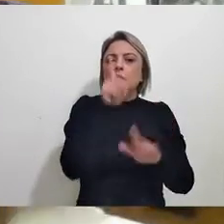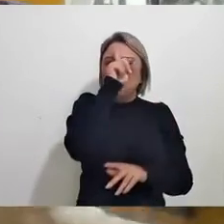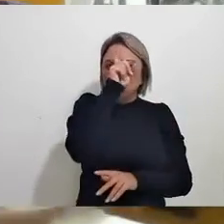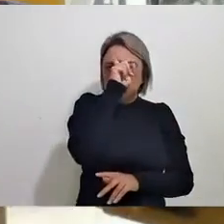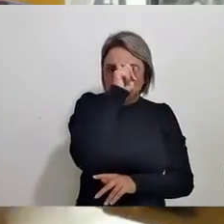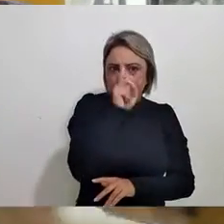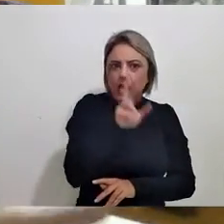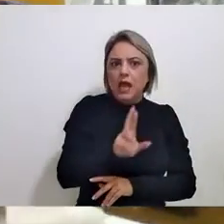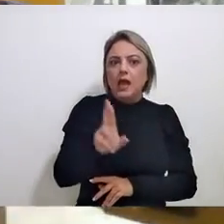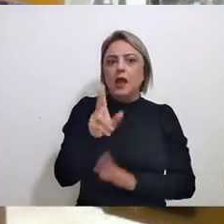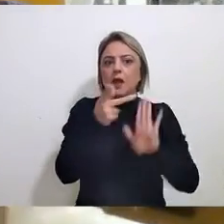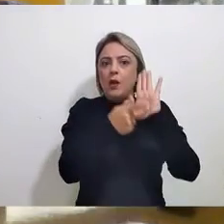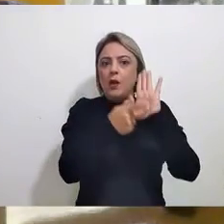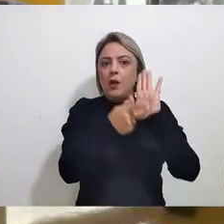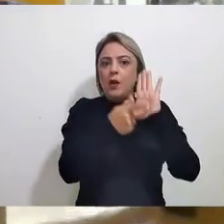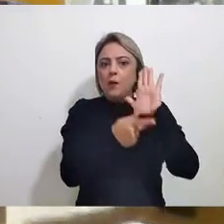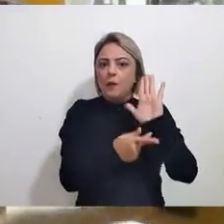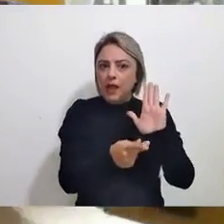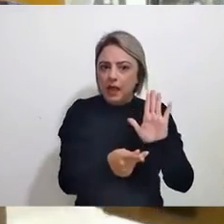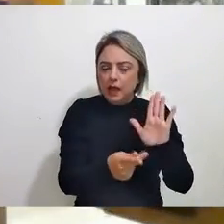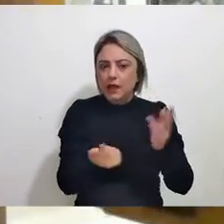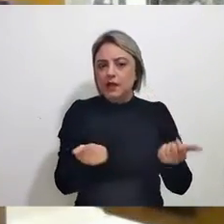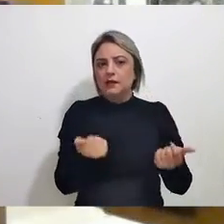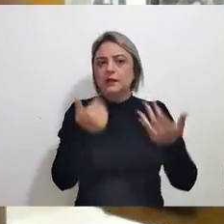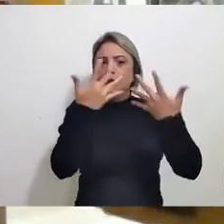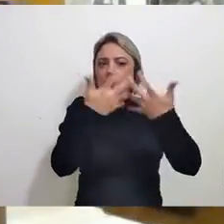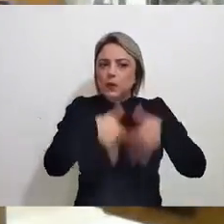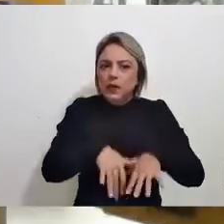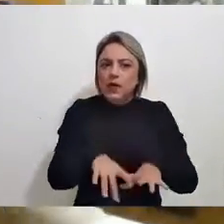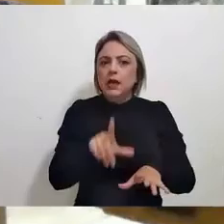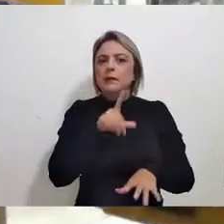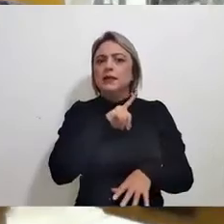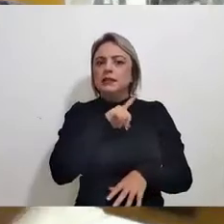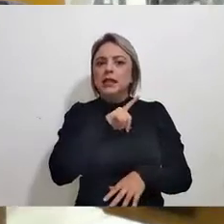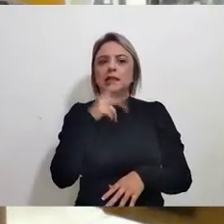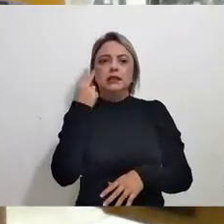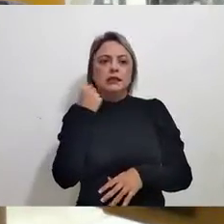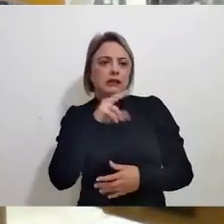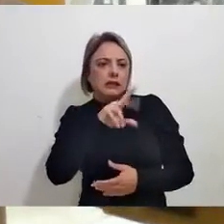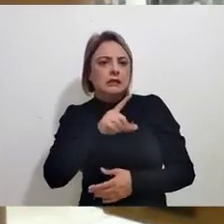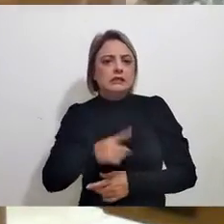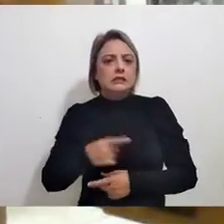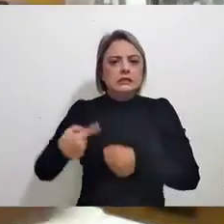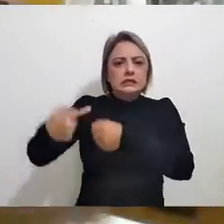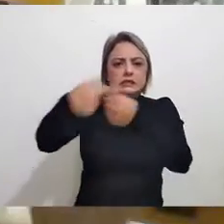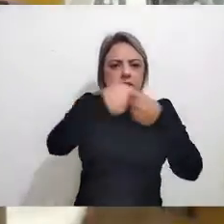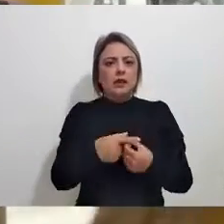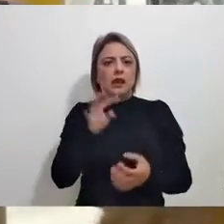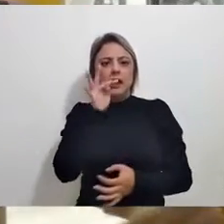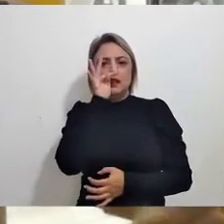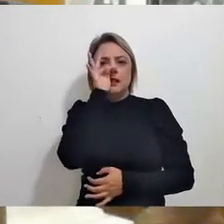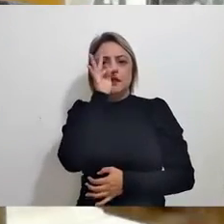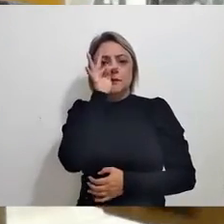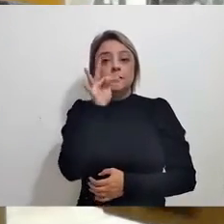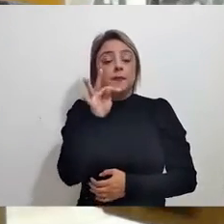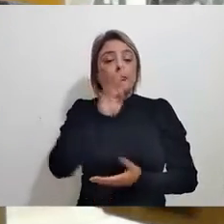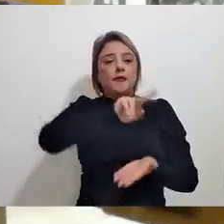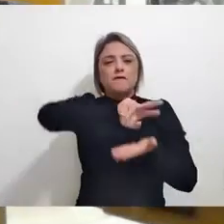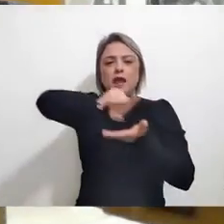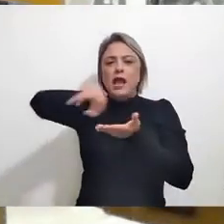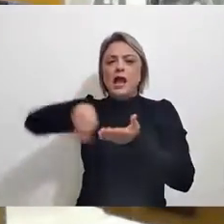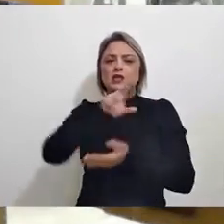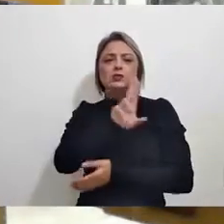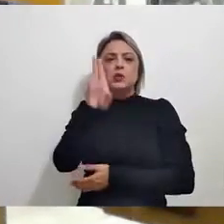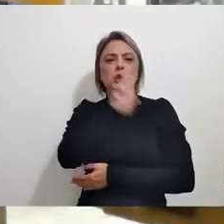aqui no Gama, aí no Plano Piloto, se eu não me engano, é o nome de uma flor, acredito aí, porque são vários nomes de flores o PAVE, né?